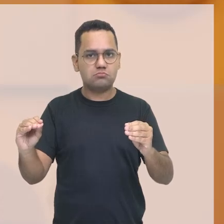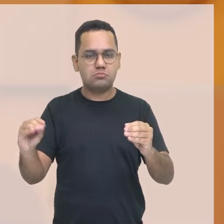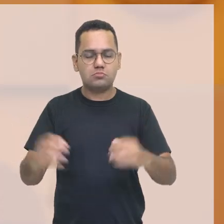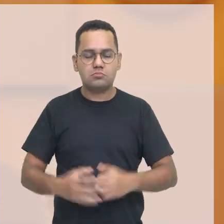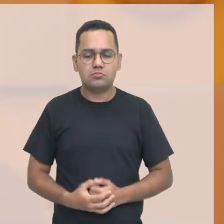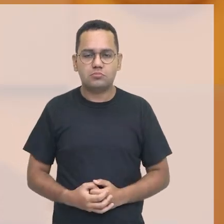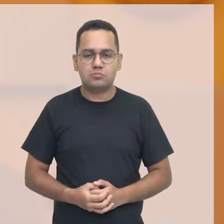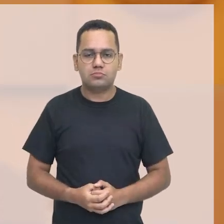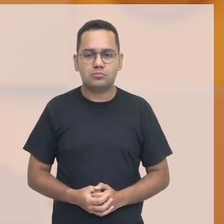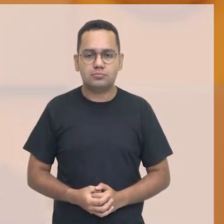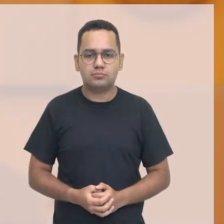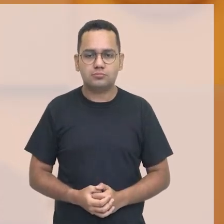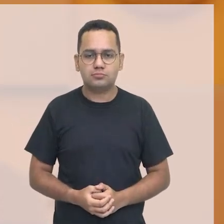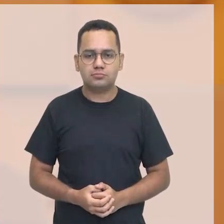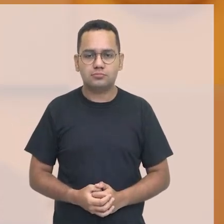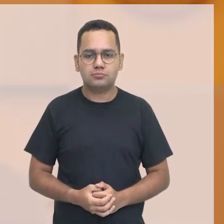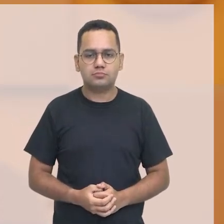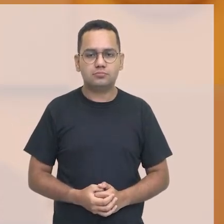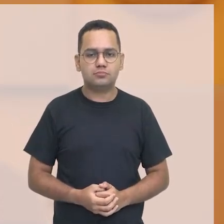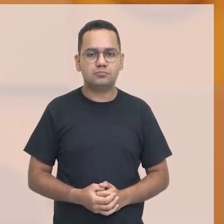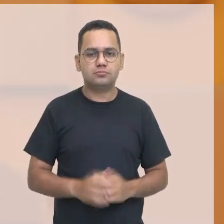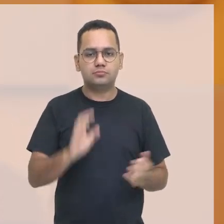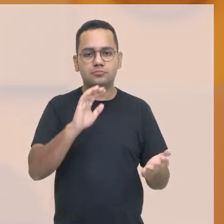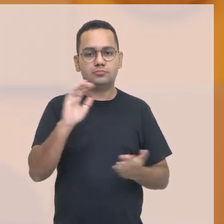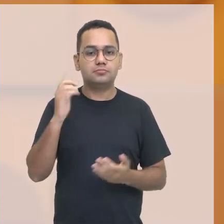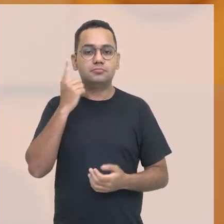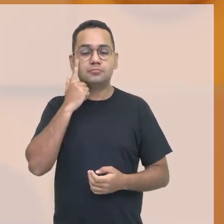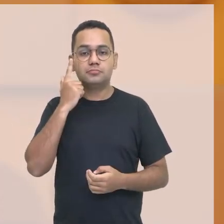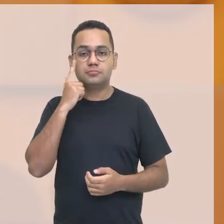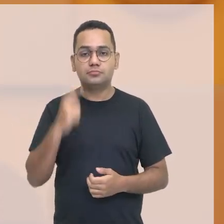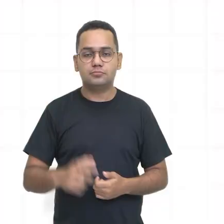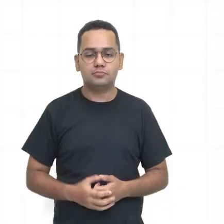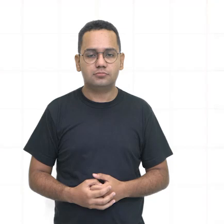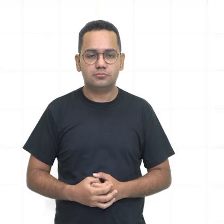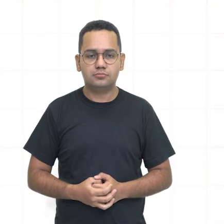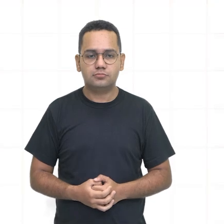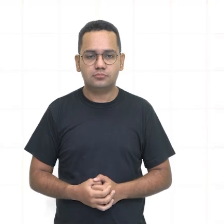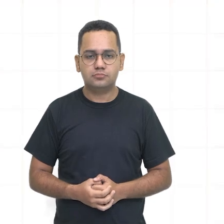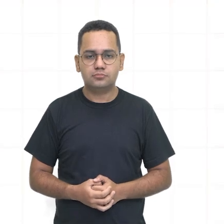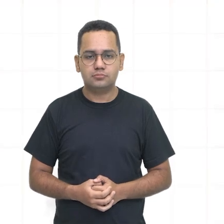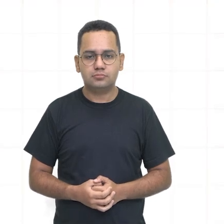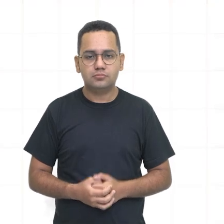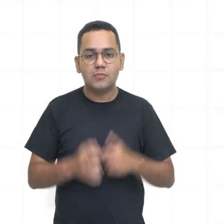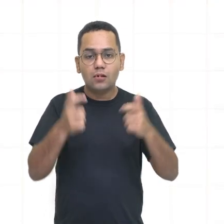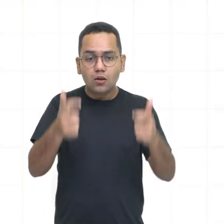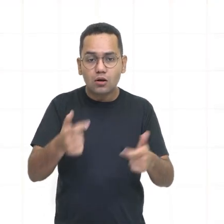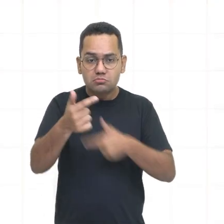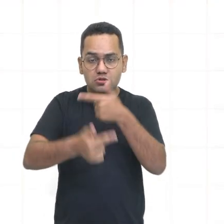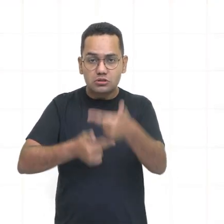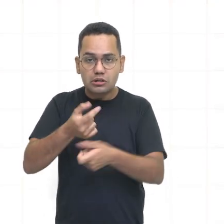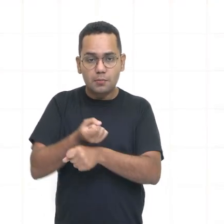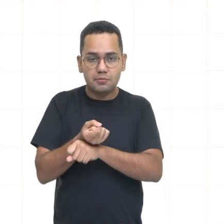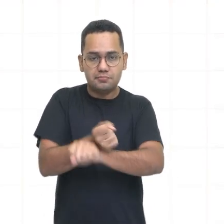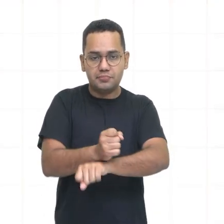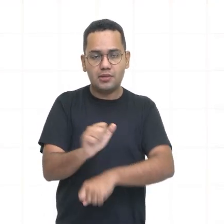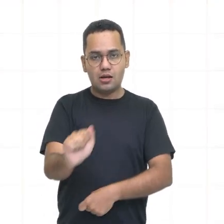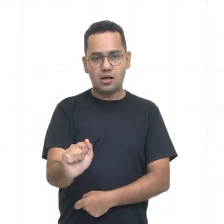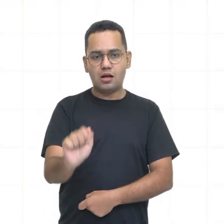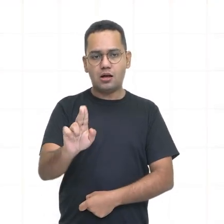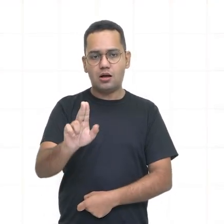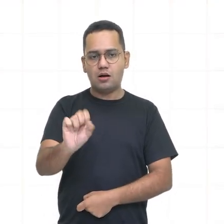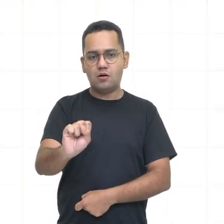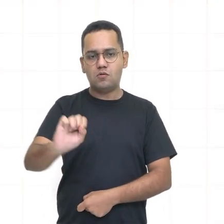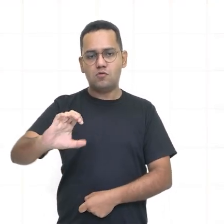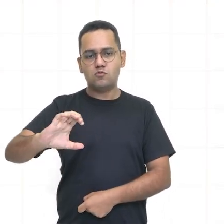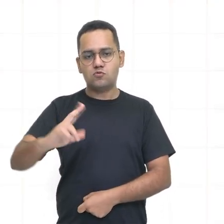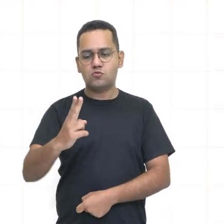certo? Vamos continuar o nosso texto que fala sobre os campos de trabalhos forçados. E aí temos Auschwitz I, que é o campo